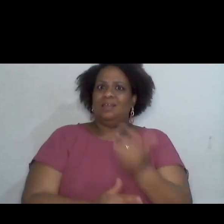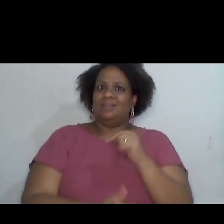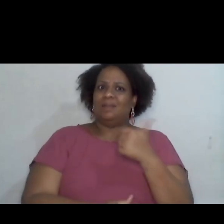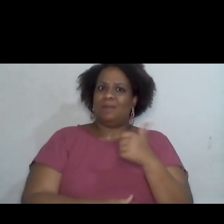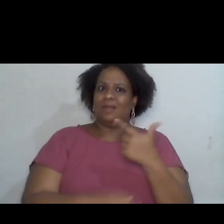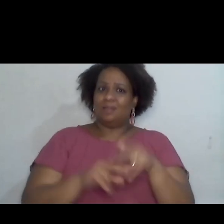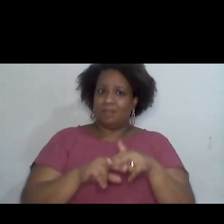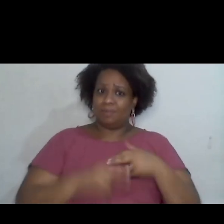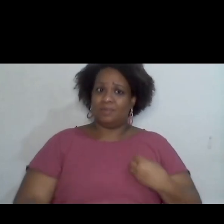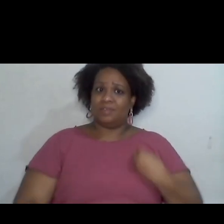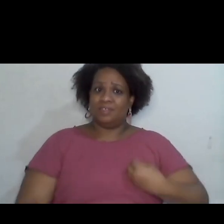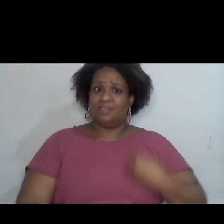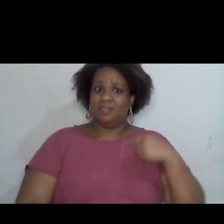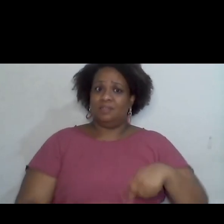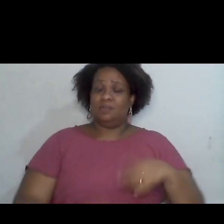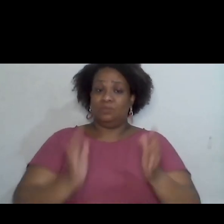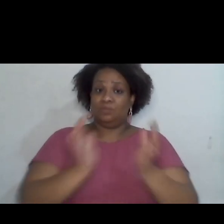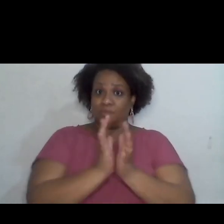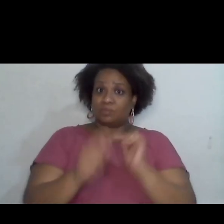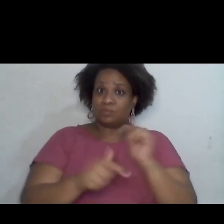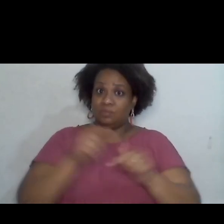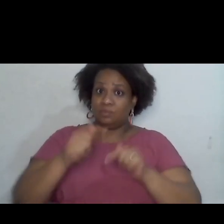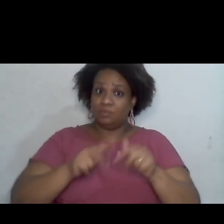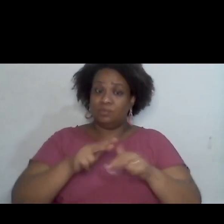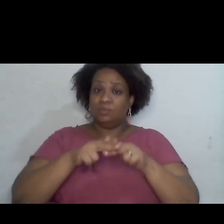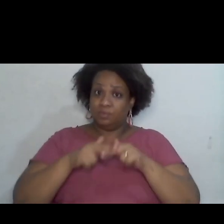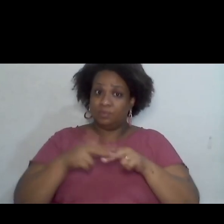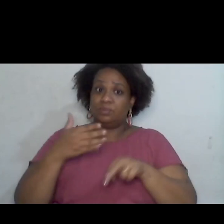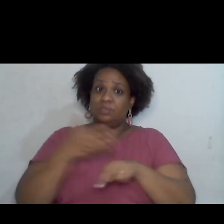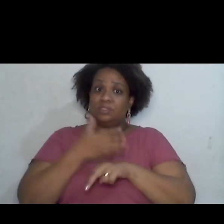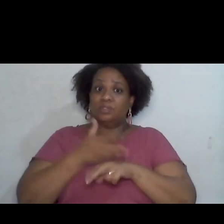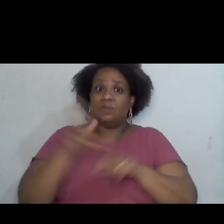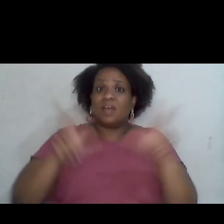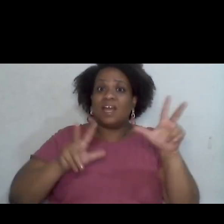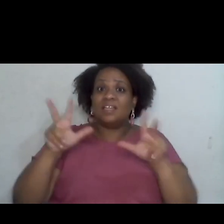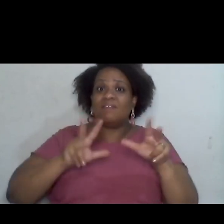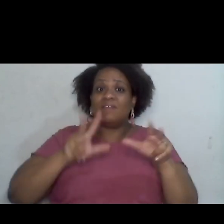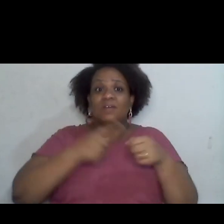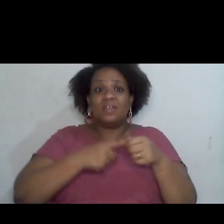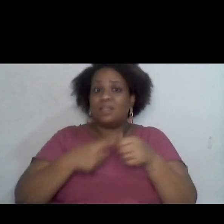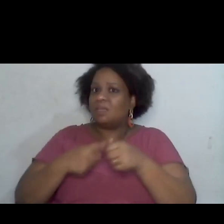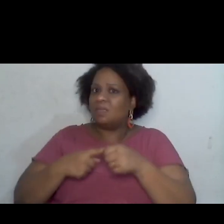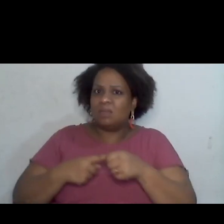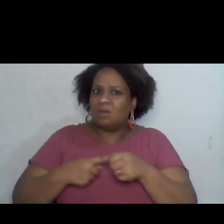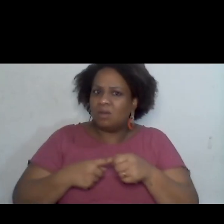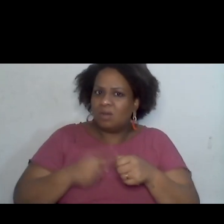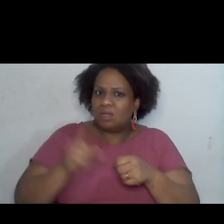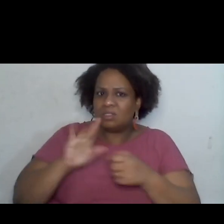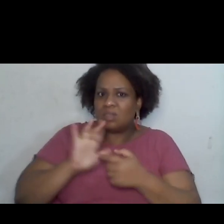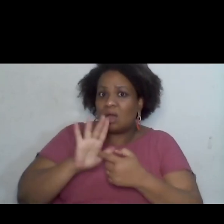nós estamos entrando nesses grupos de trabalho, foi por isso que nós entramos na promoção do carnaval no interior. Não foi para